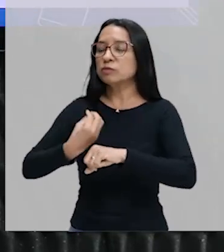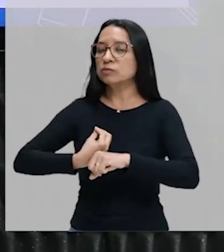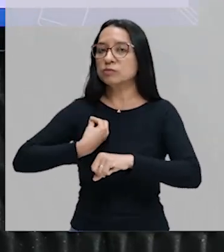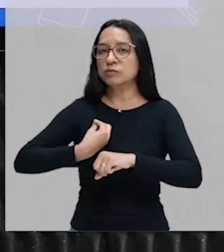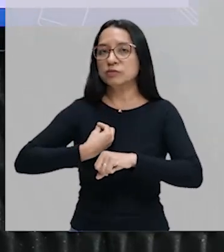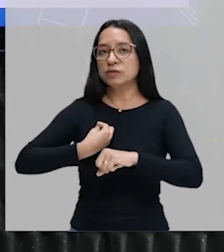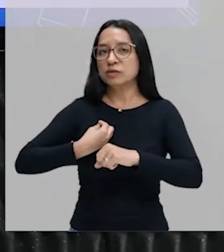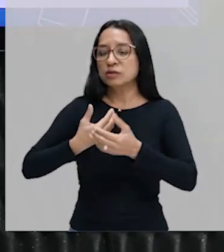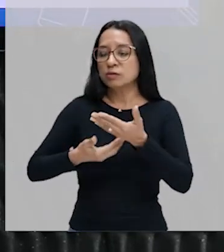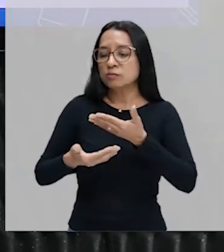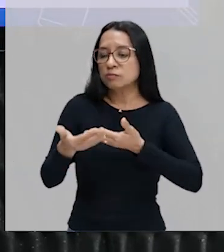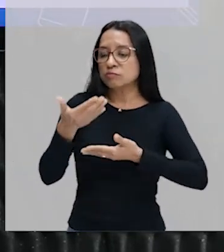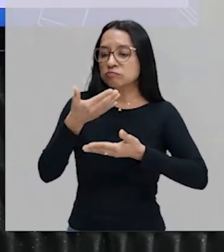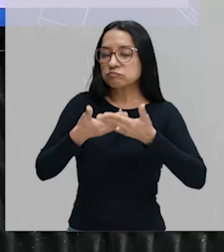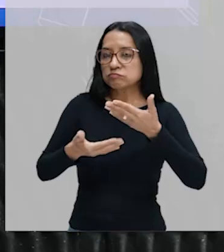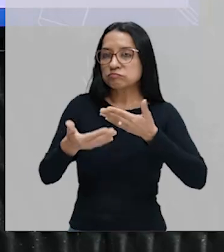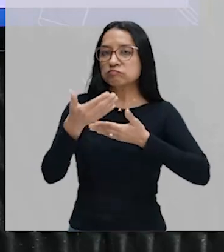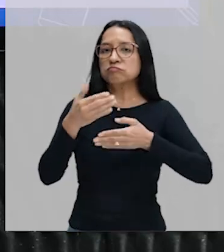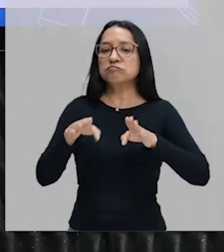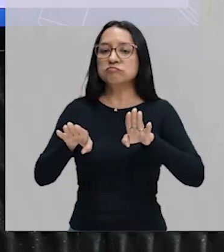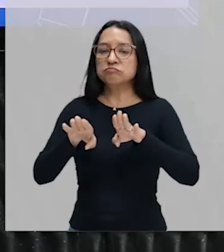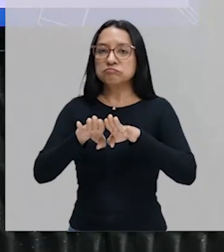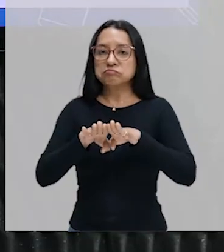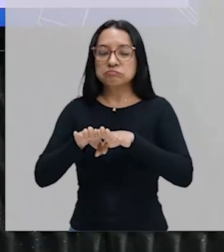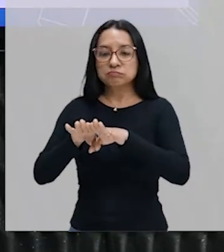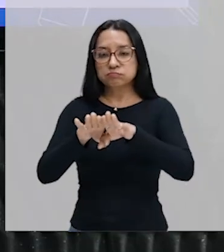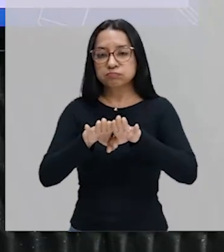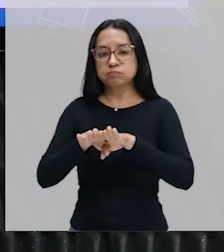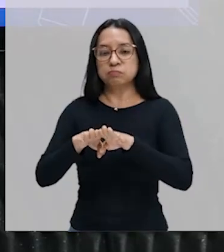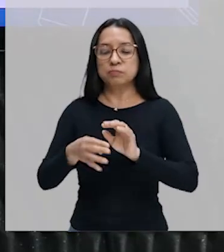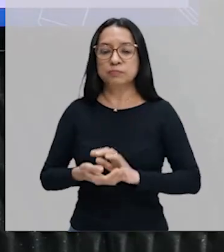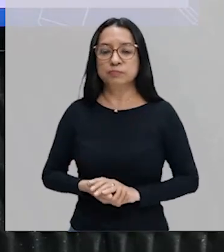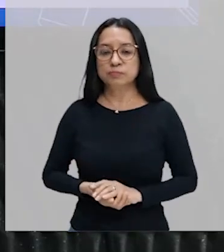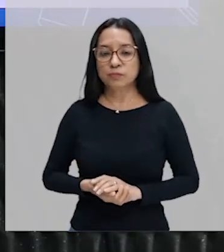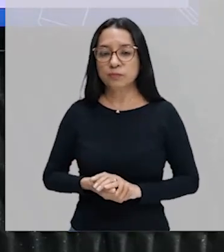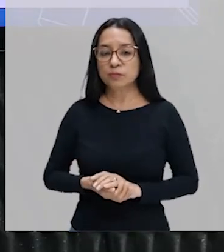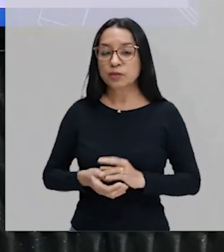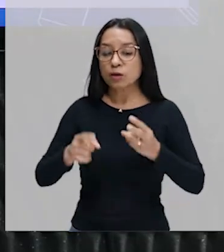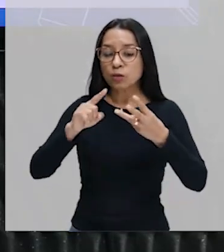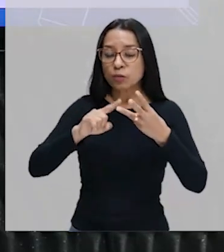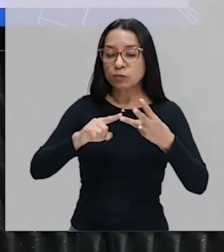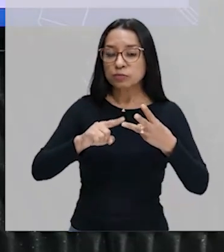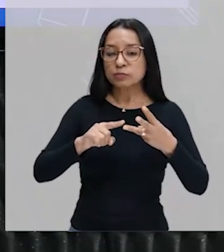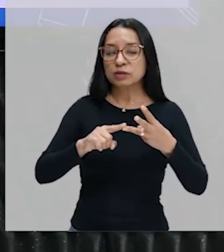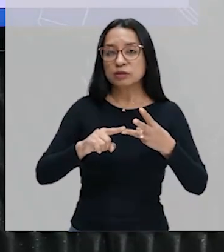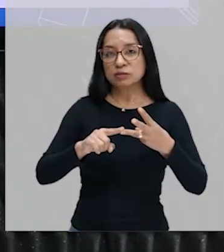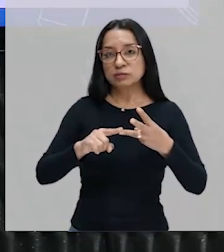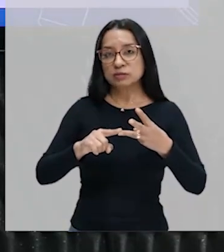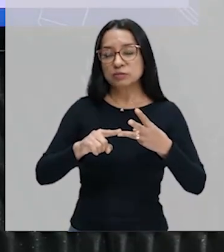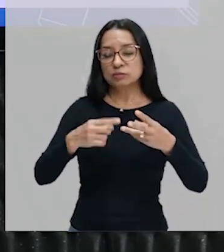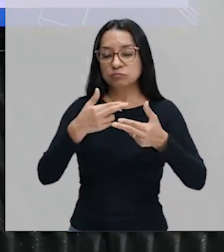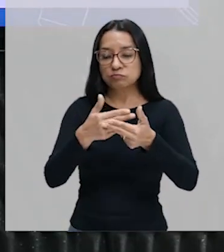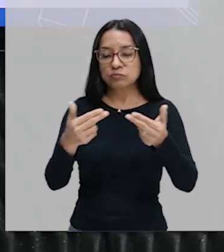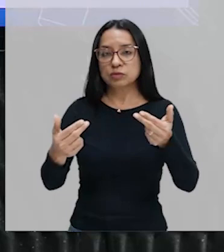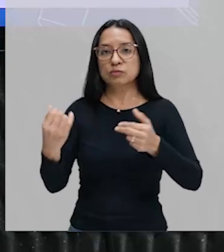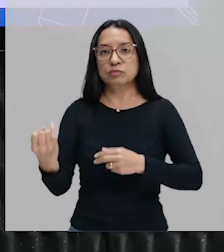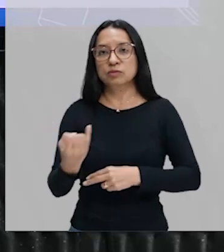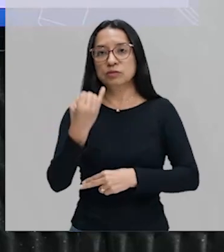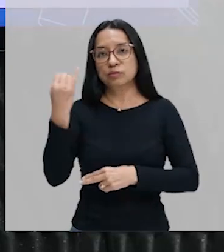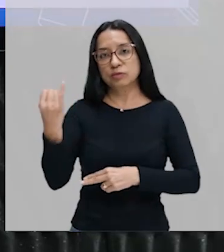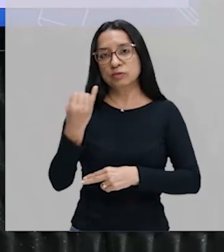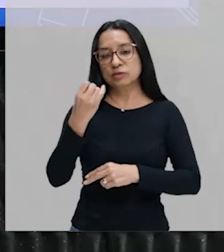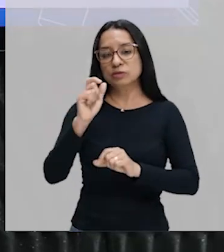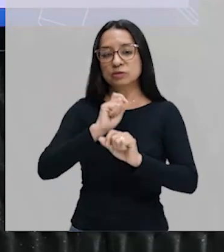vivência harmoniosa, buscando seus objetivos em comum. E o último elemento, galera, esse é muito importante, que é